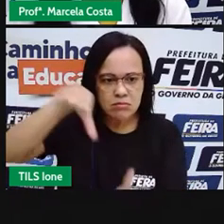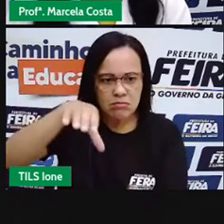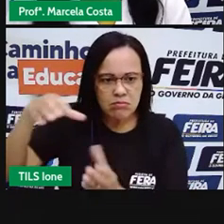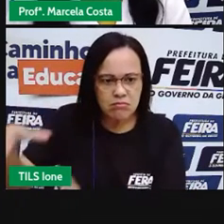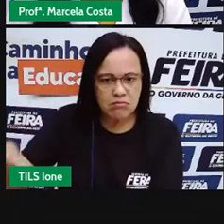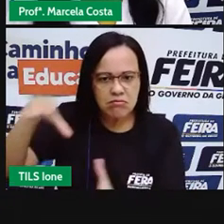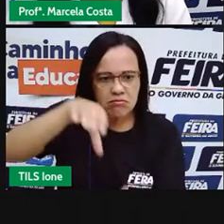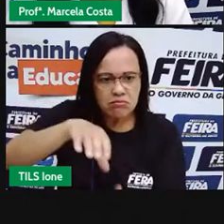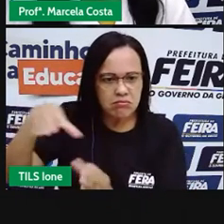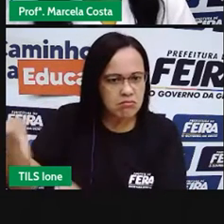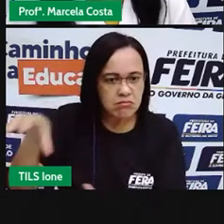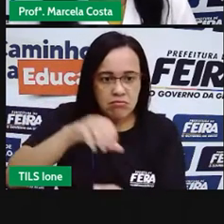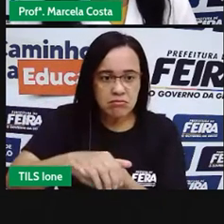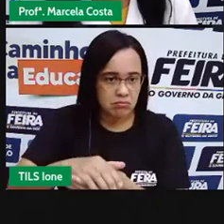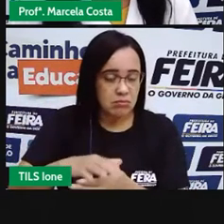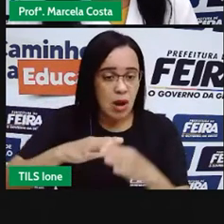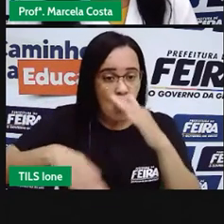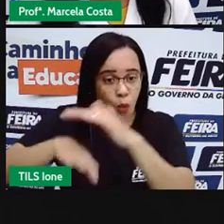pegar